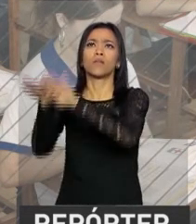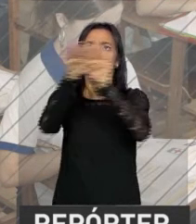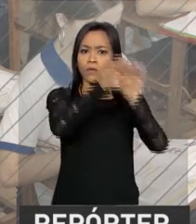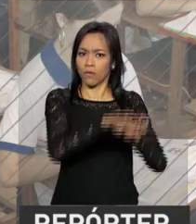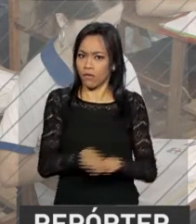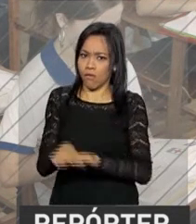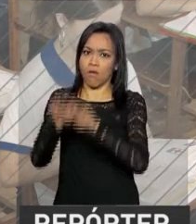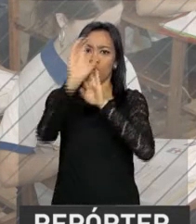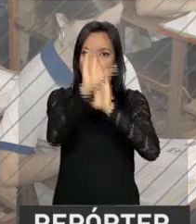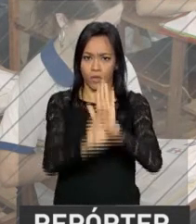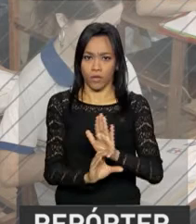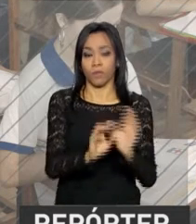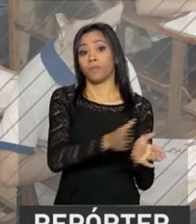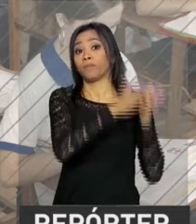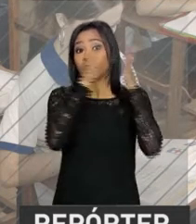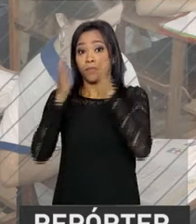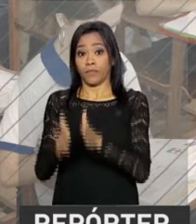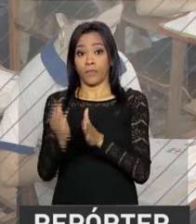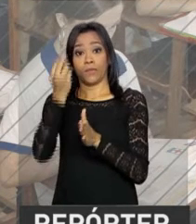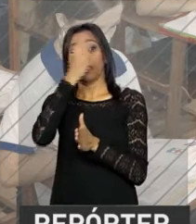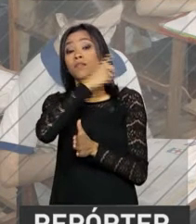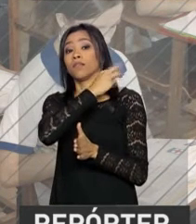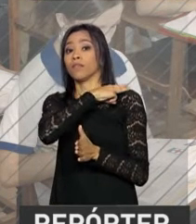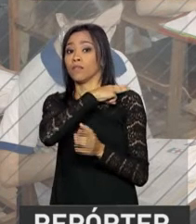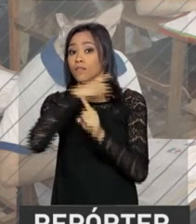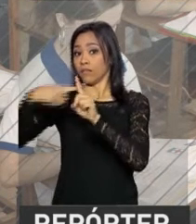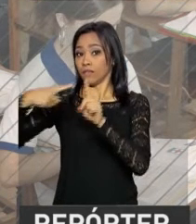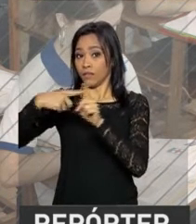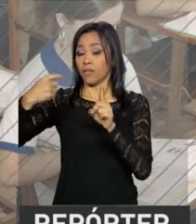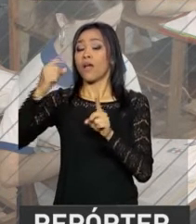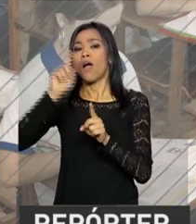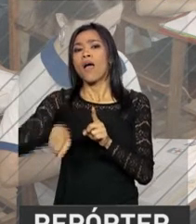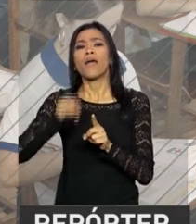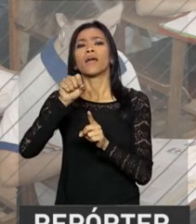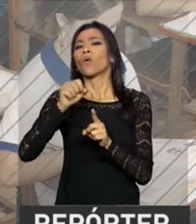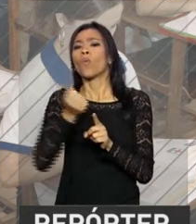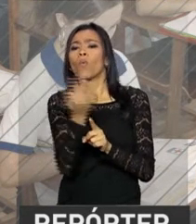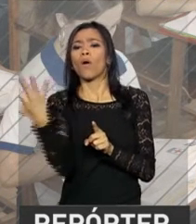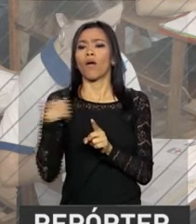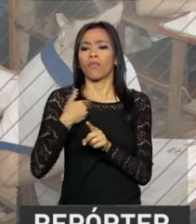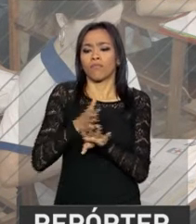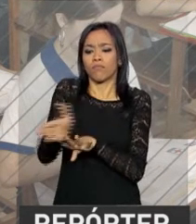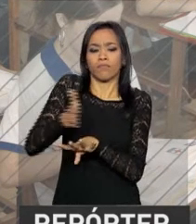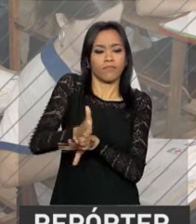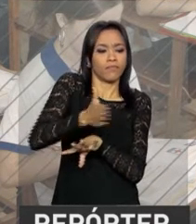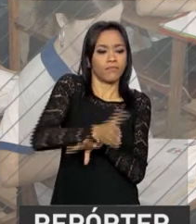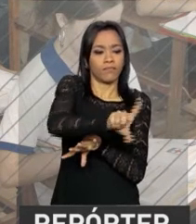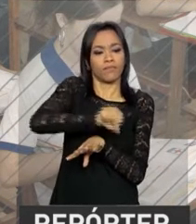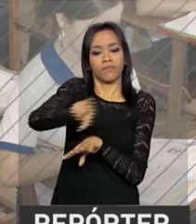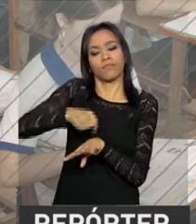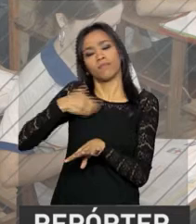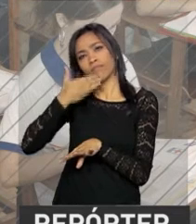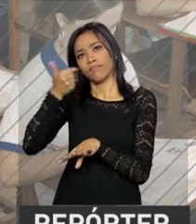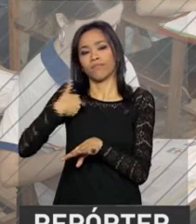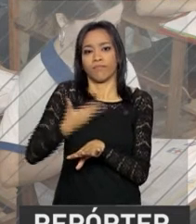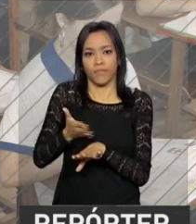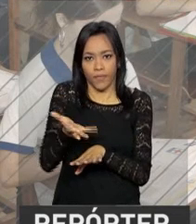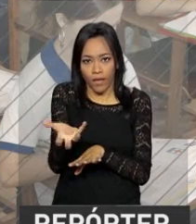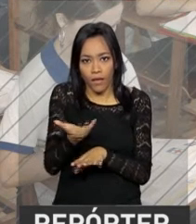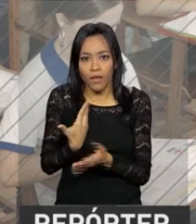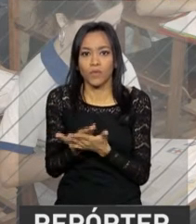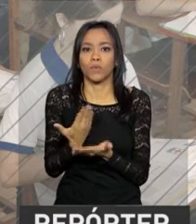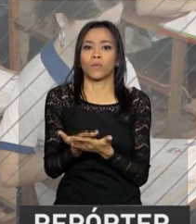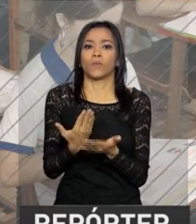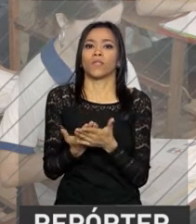curricular já na segunda fase é hora de o jovem decidir qual a área do conhecimento deseja priorizar nos